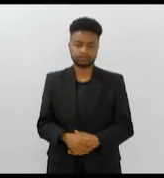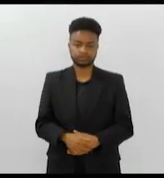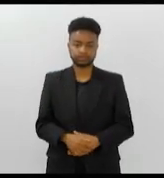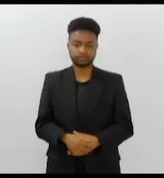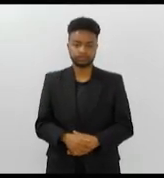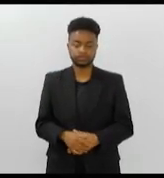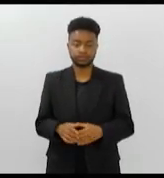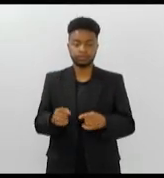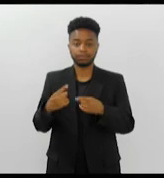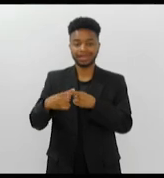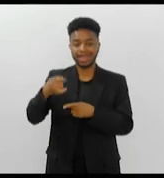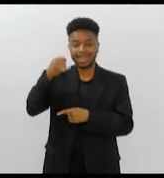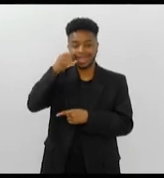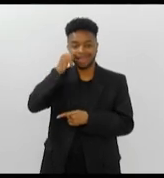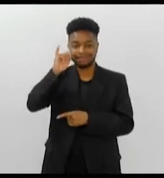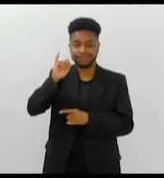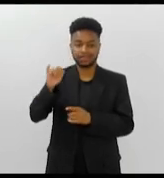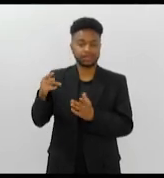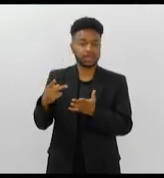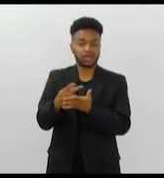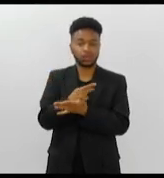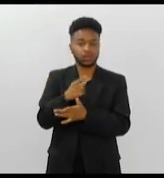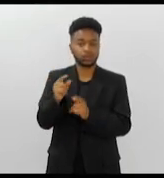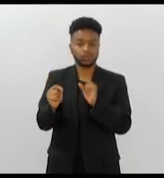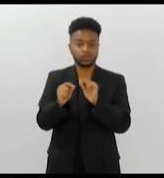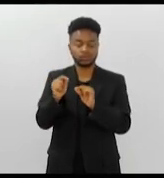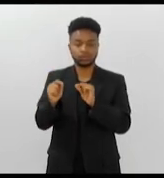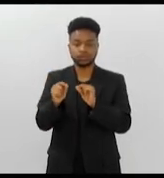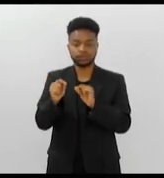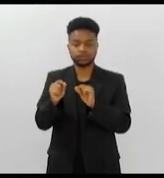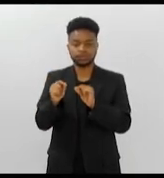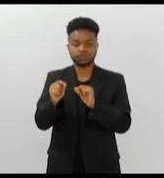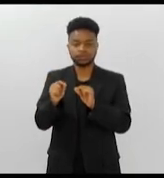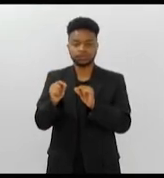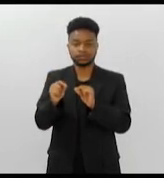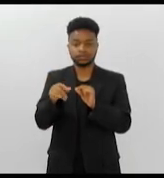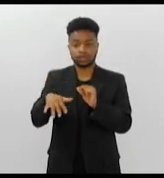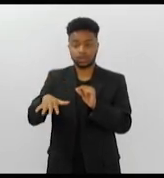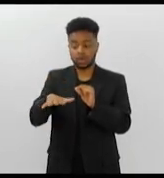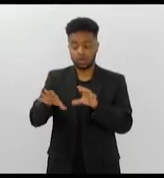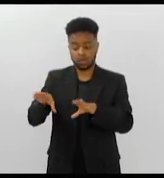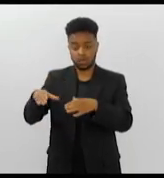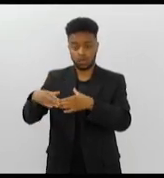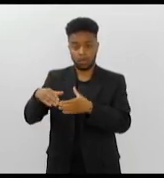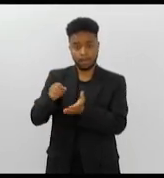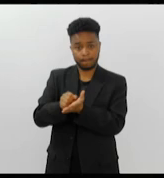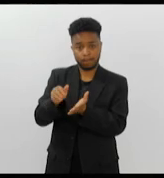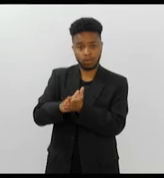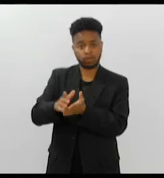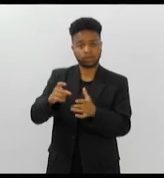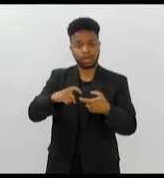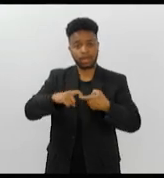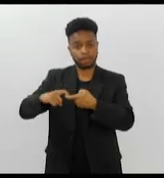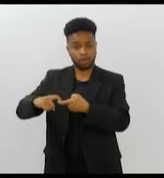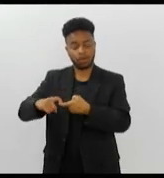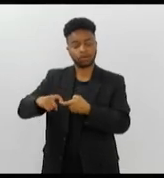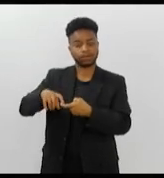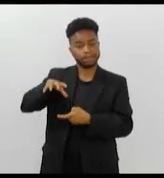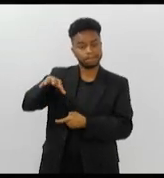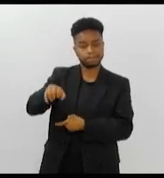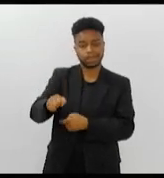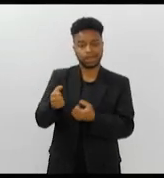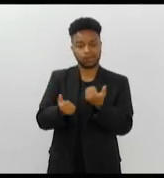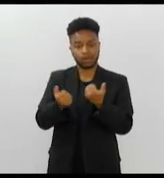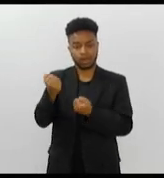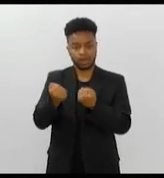sem caírem Nas Garras da indústria da multa e do reboque